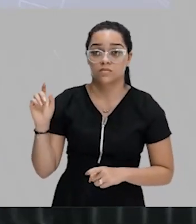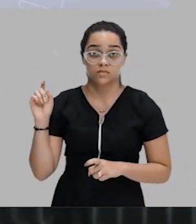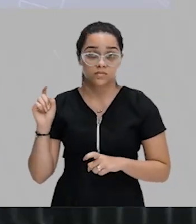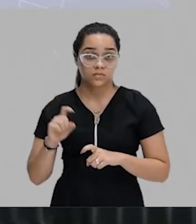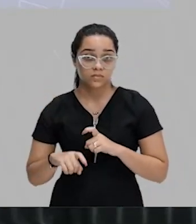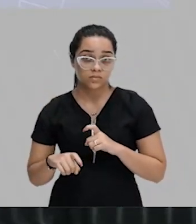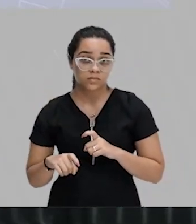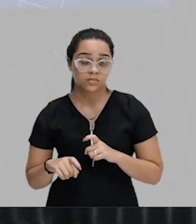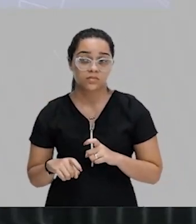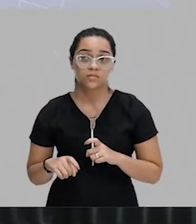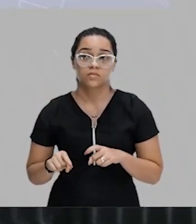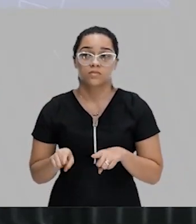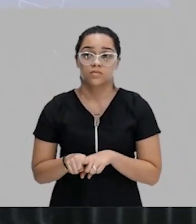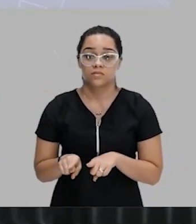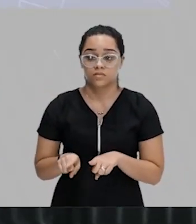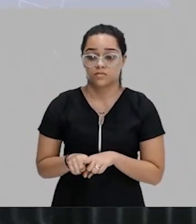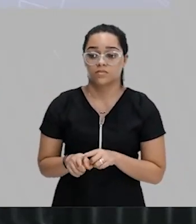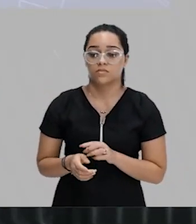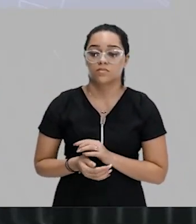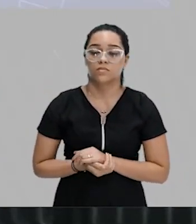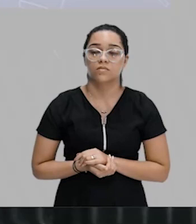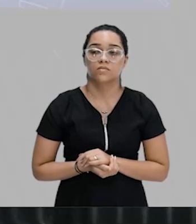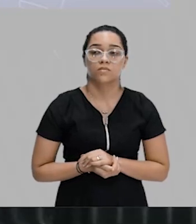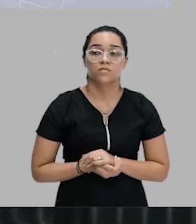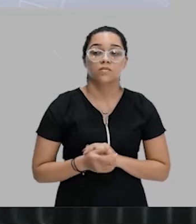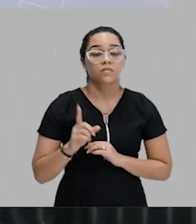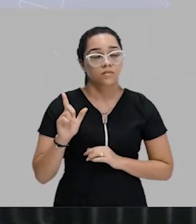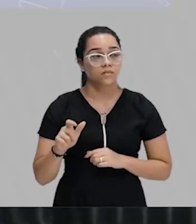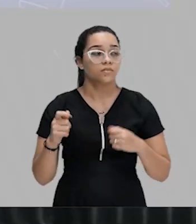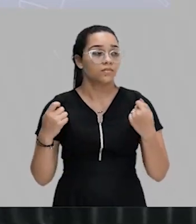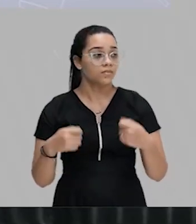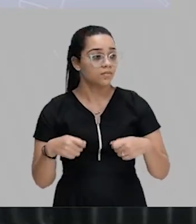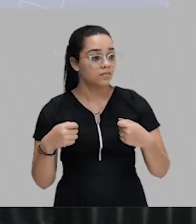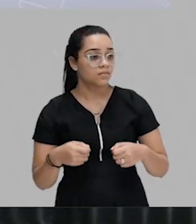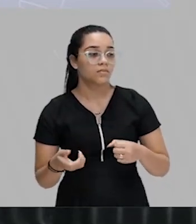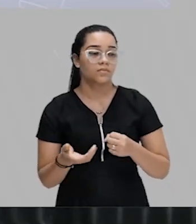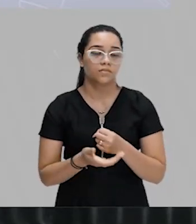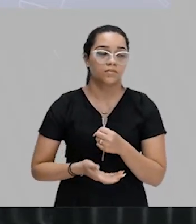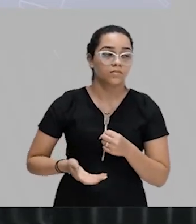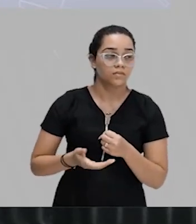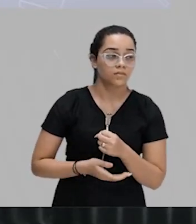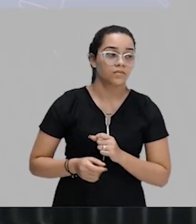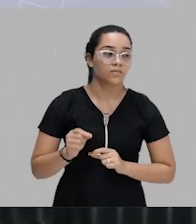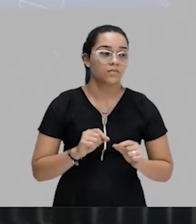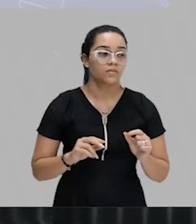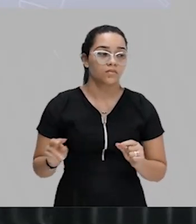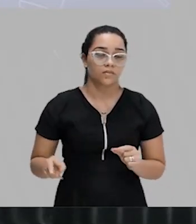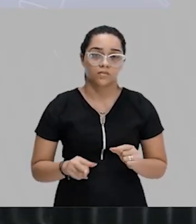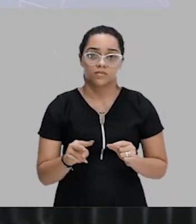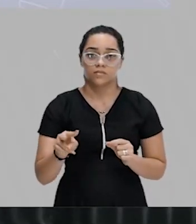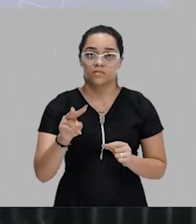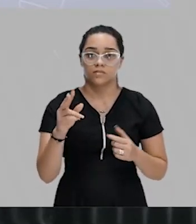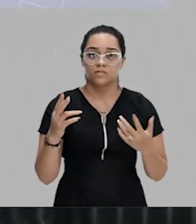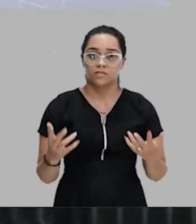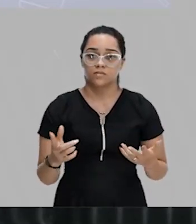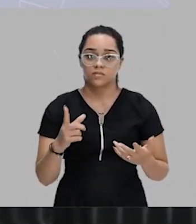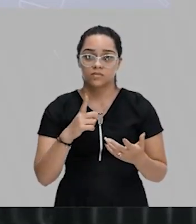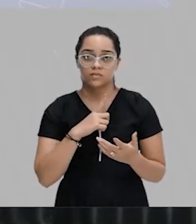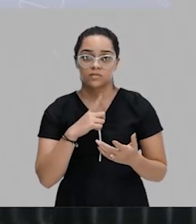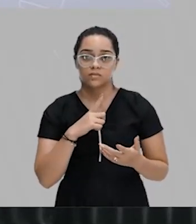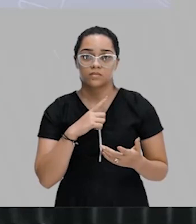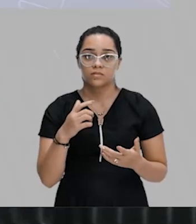sexual, reprodutora. É preciso, basicamente, se valorizar